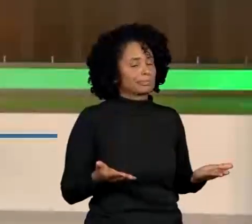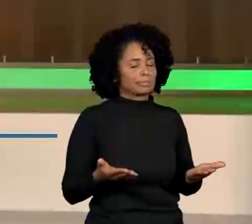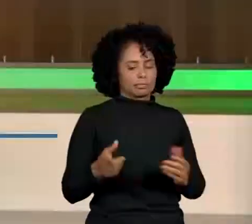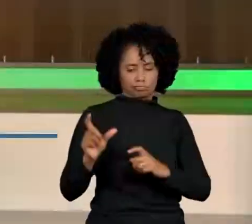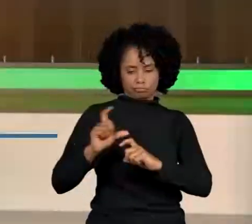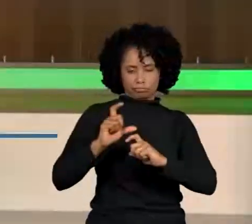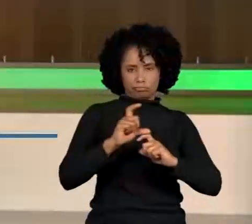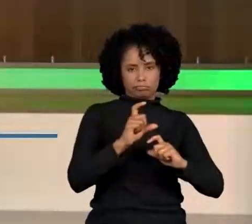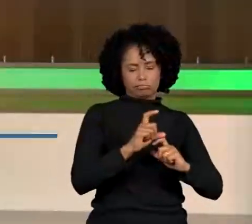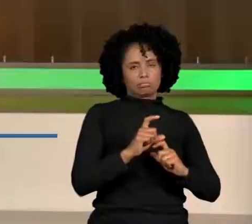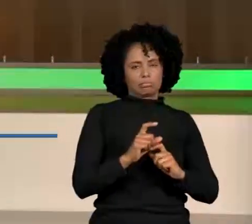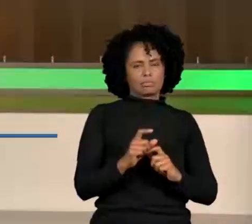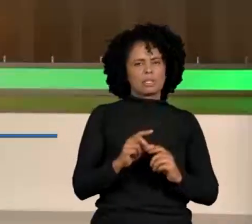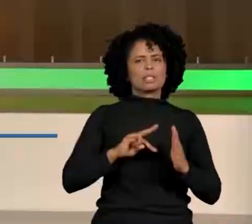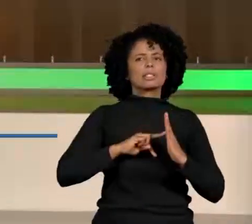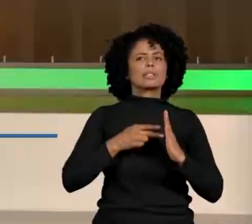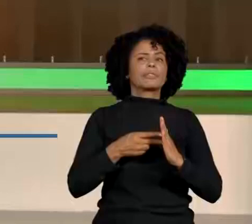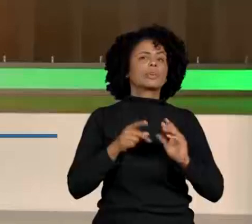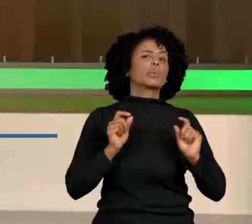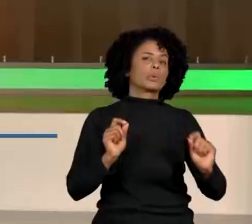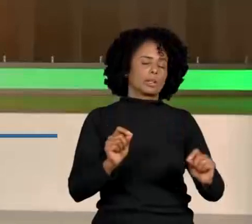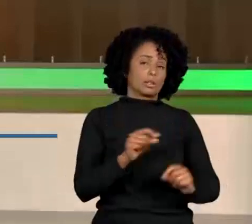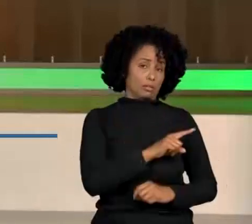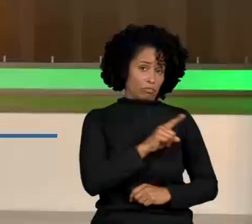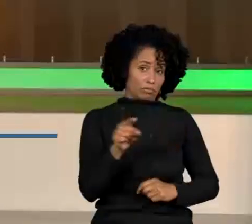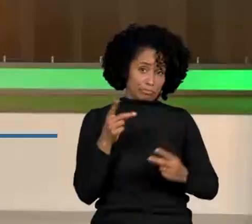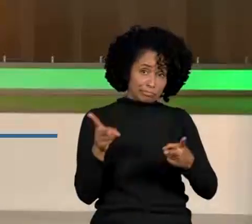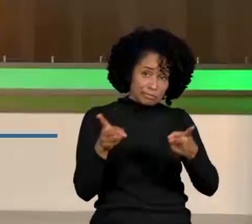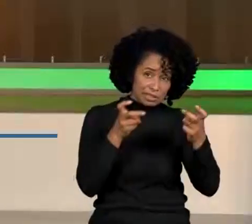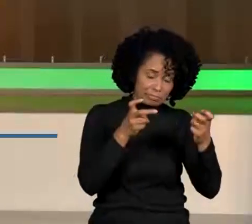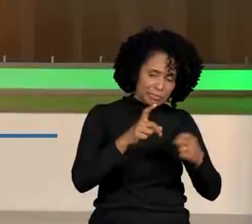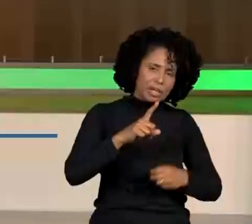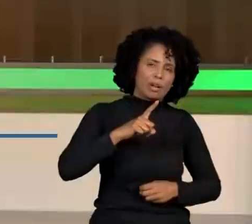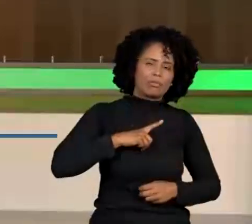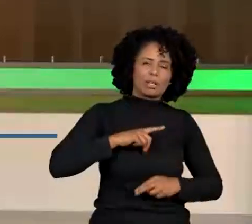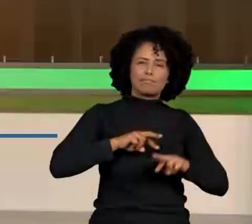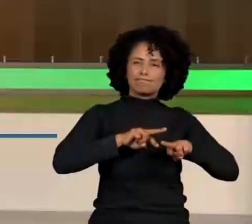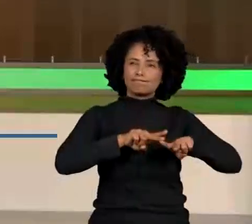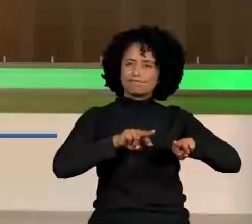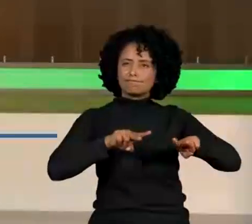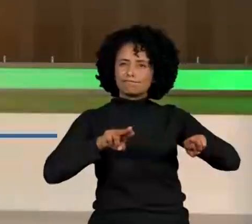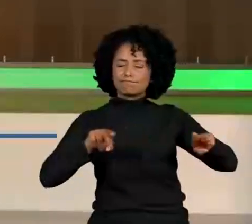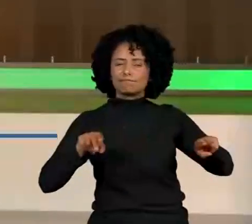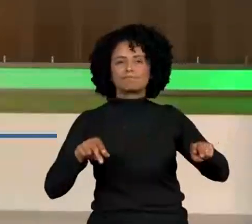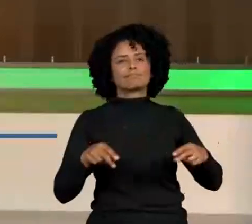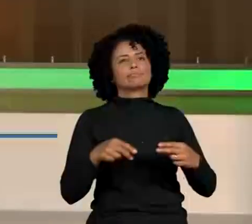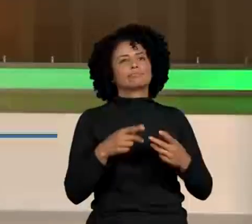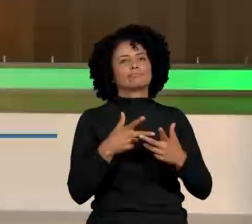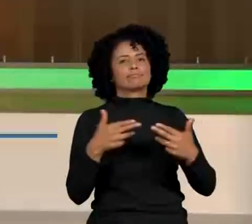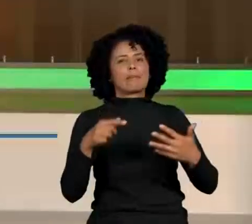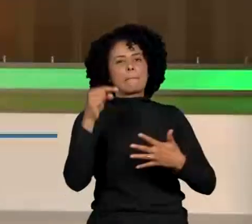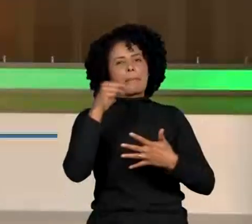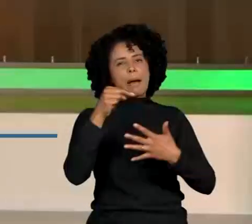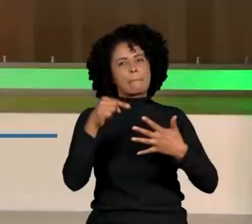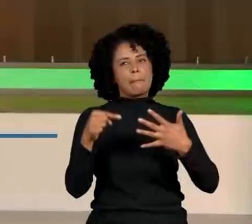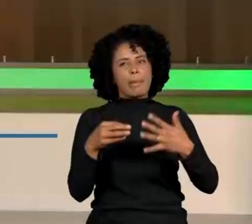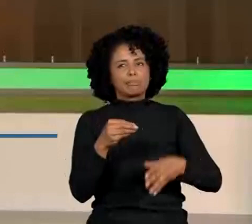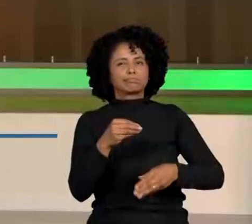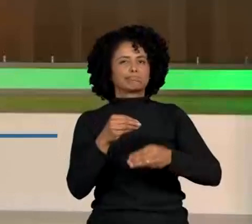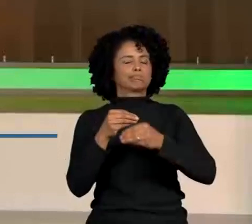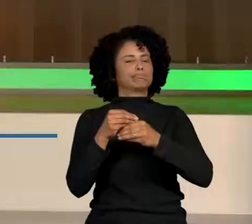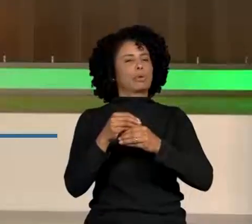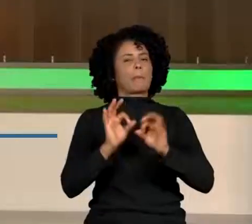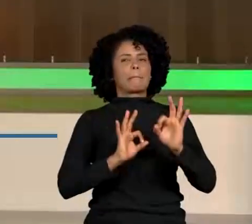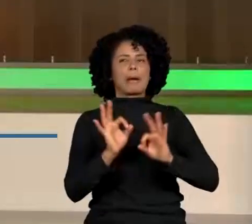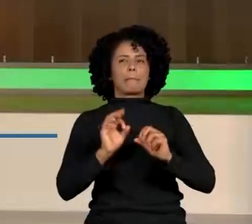isso implica no quê? Você reparou que os elementos multissemióticos aqui foram que contaram a história,